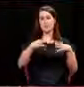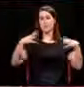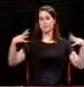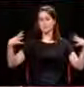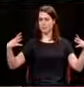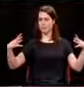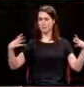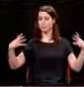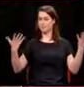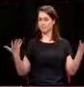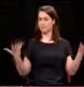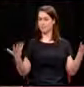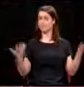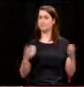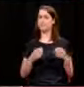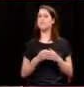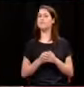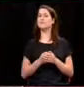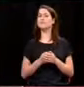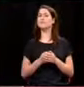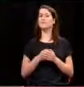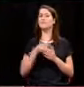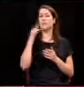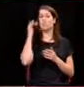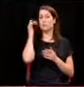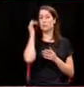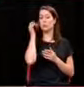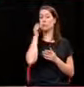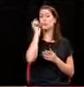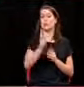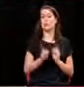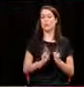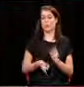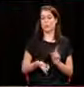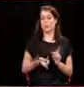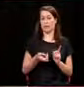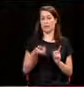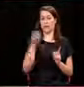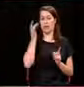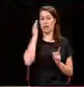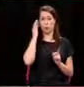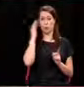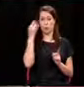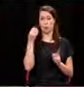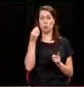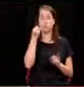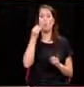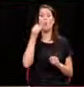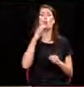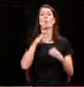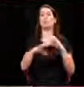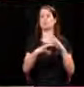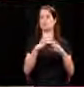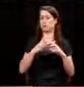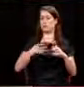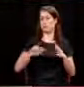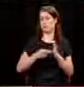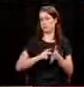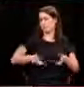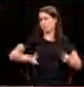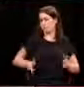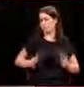vaga, mas queremos alargar um bocadinho mais o número de interface, o número de vias de comunicação para o surdo. Portanto,